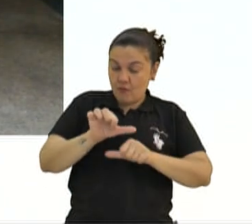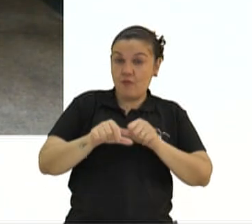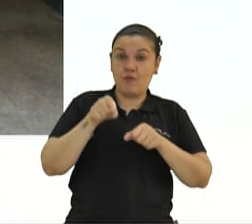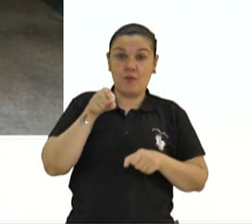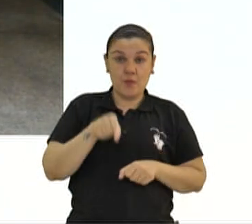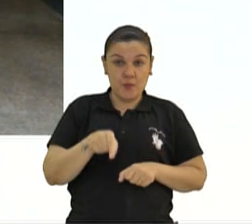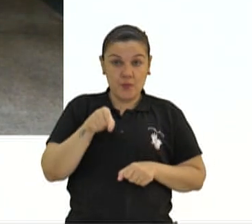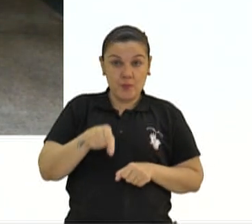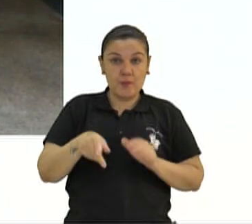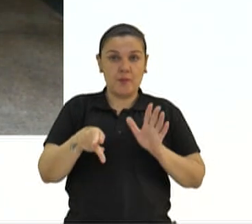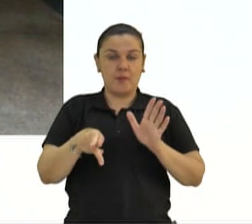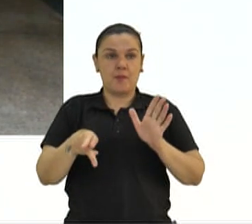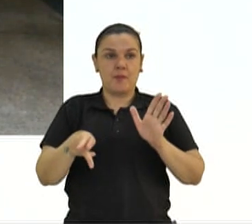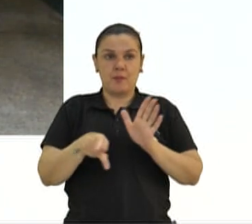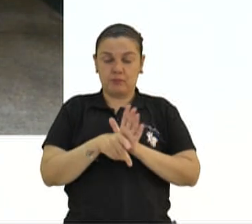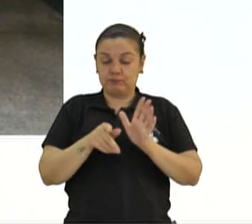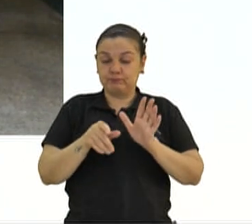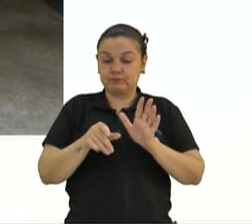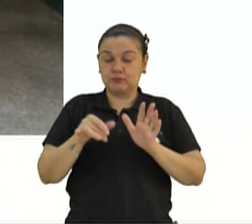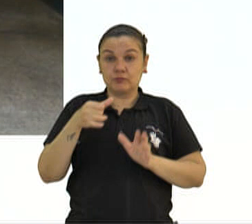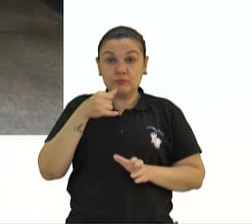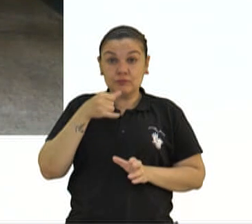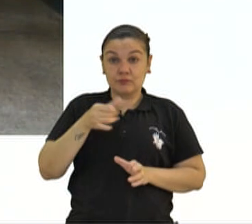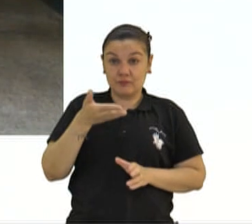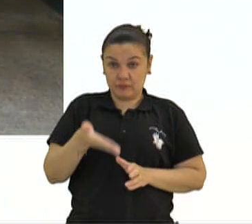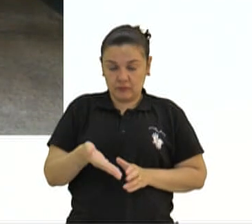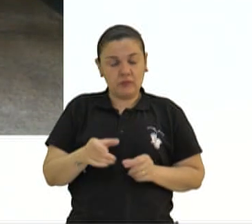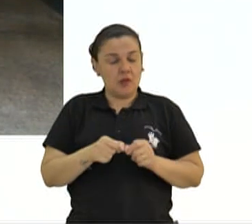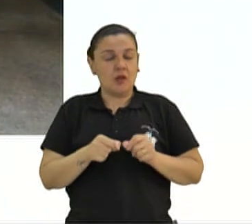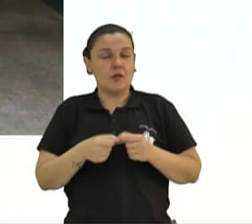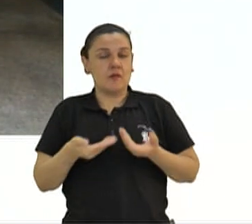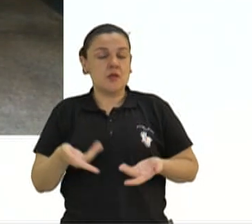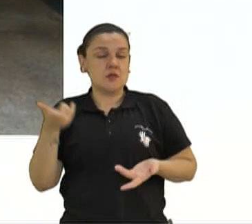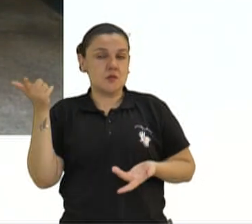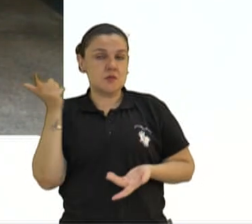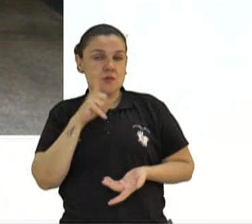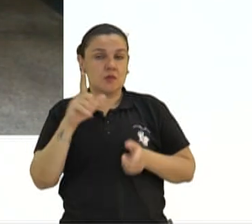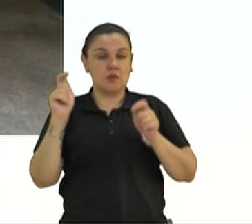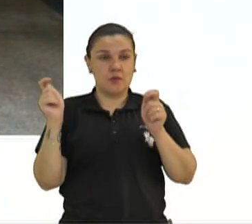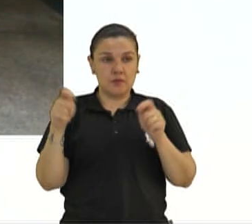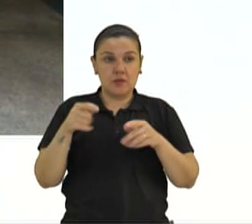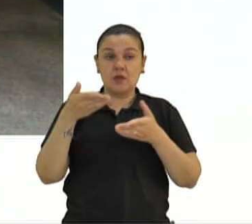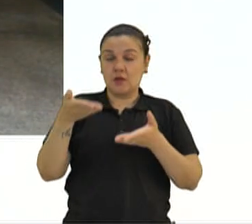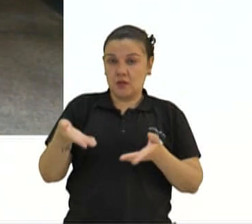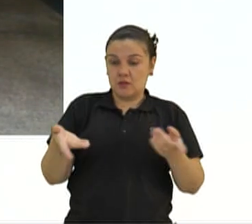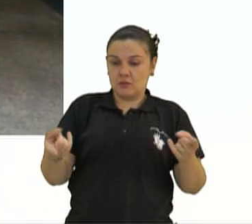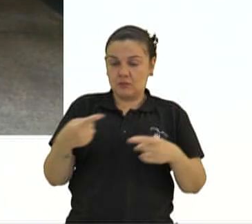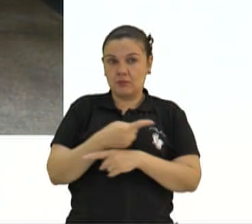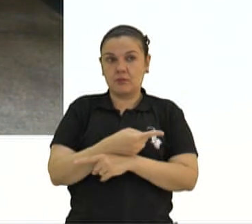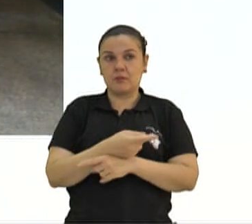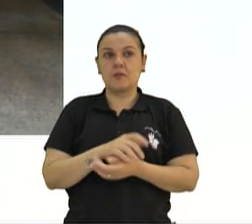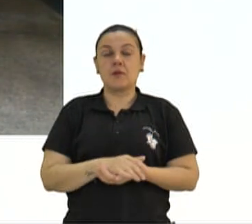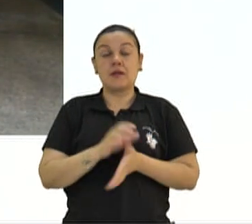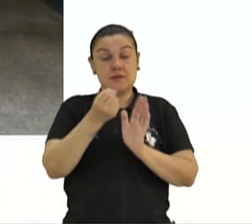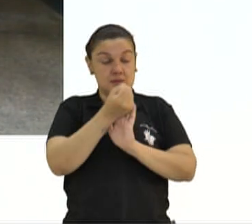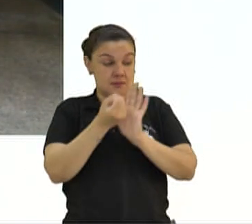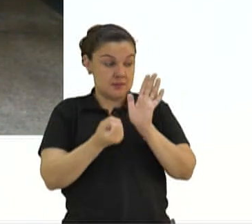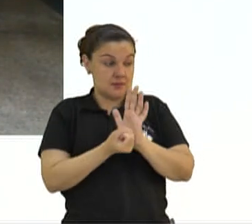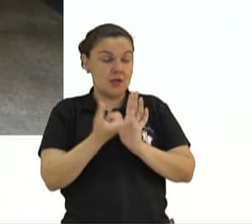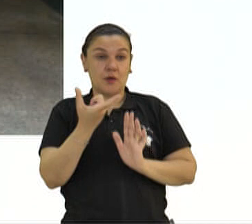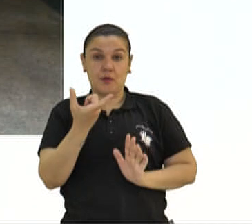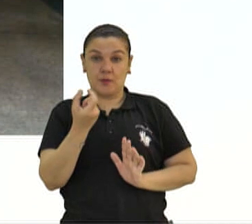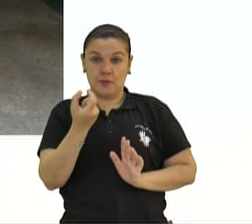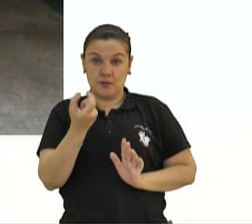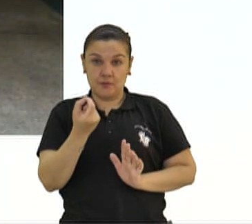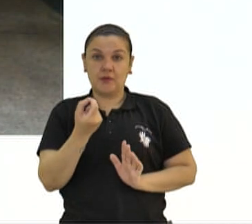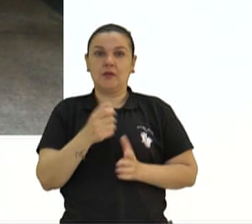aqui em física, em equações. E foi o que o Maxwell fez. E proporcionou o que você está chamando, mais tarde no século XX, de